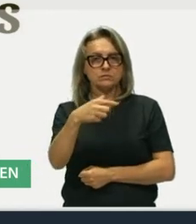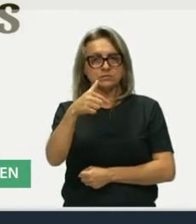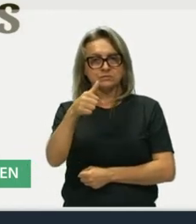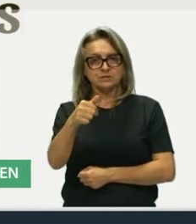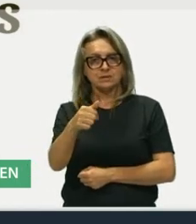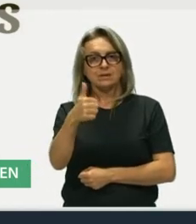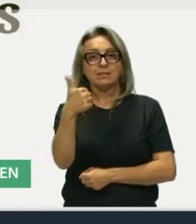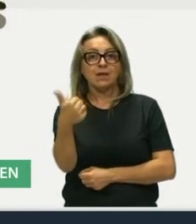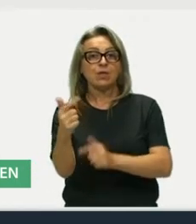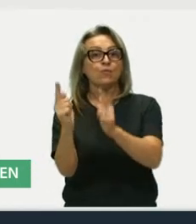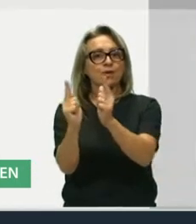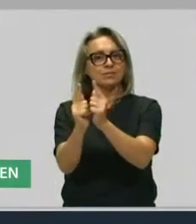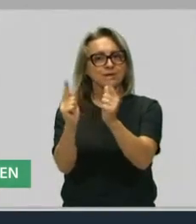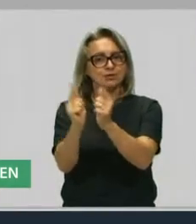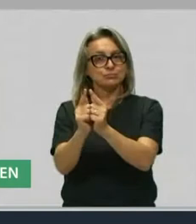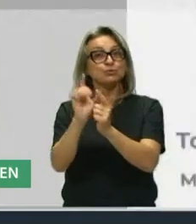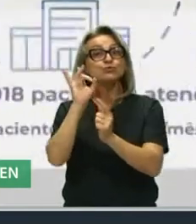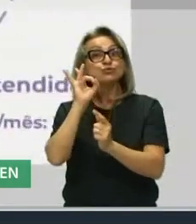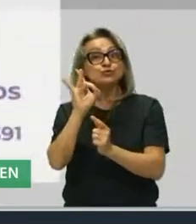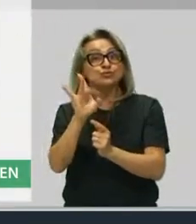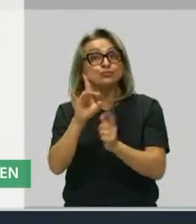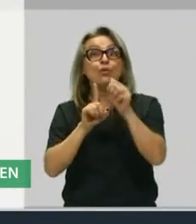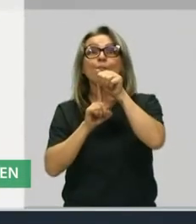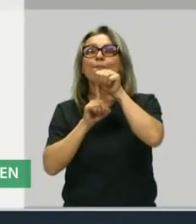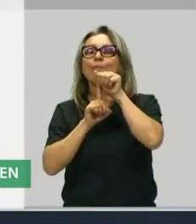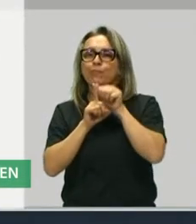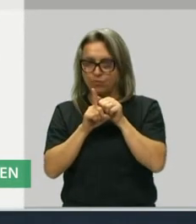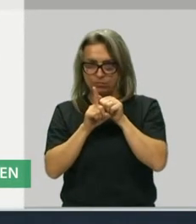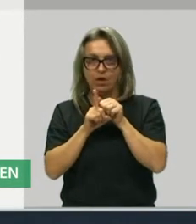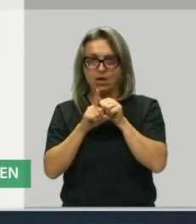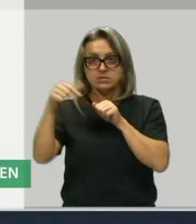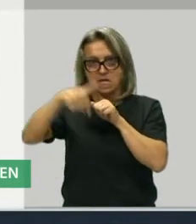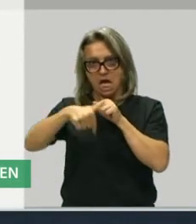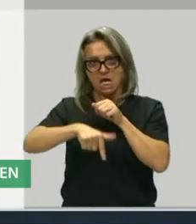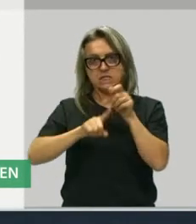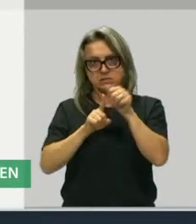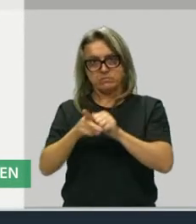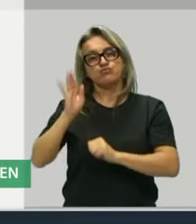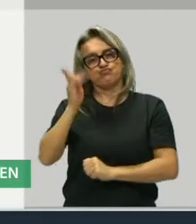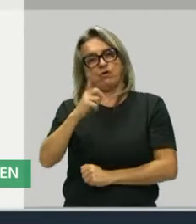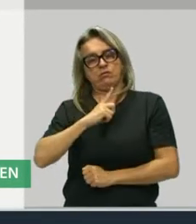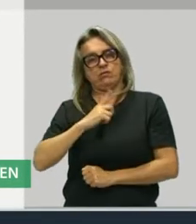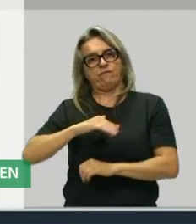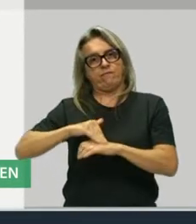de radioterapia somente por mês, né? Então, esse mês já atingimos esse número.